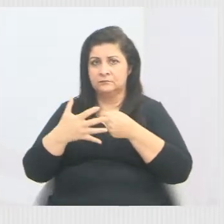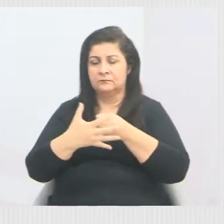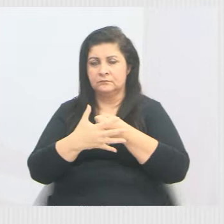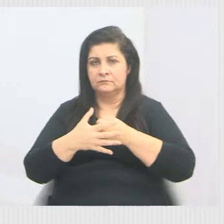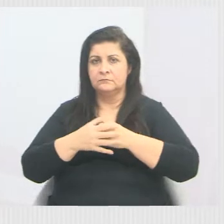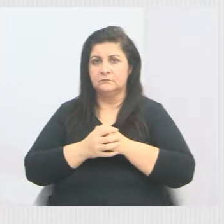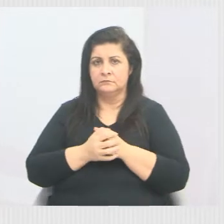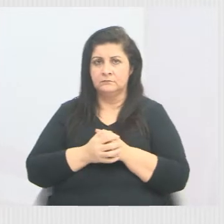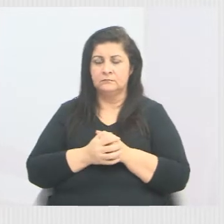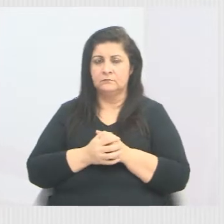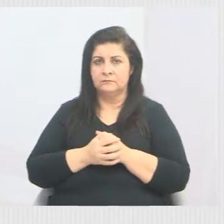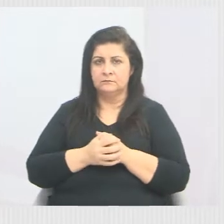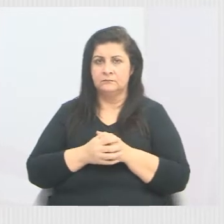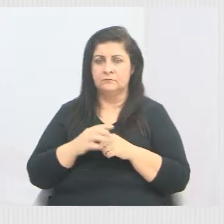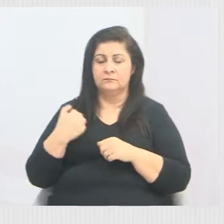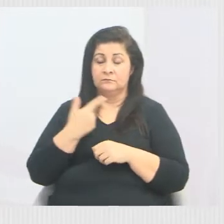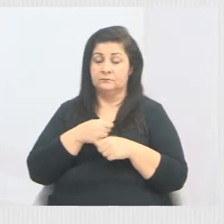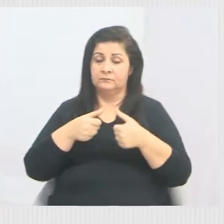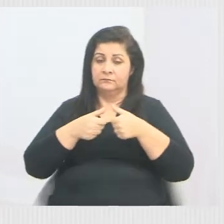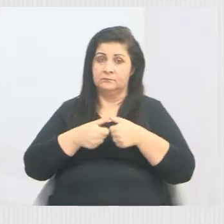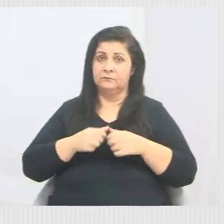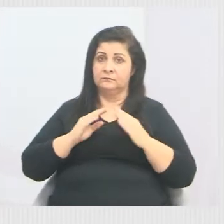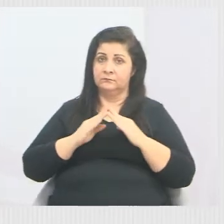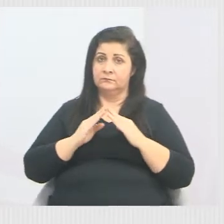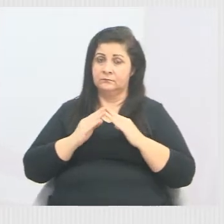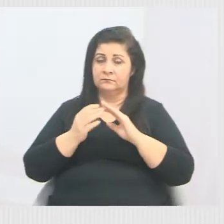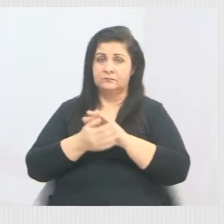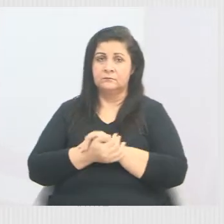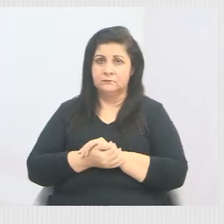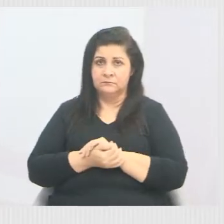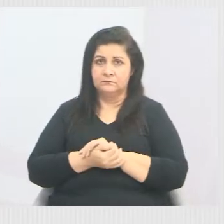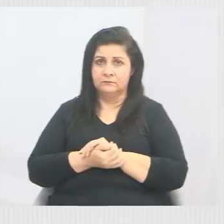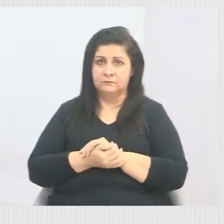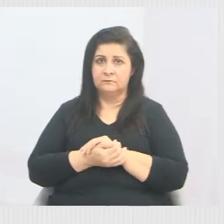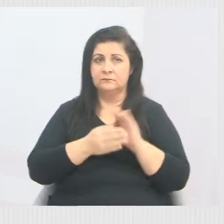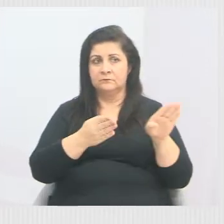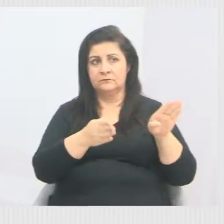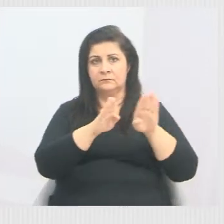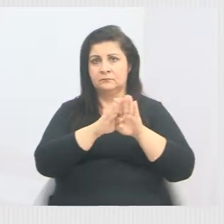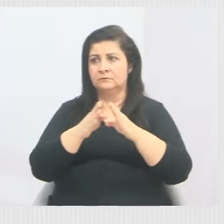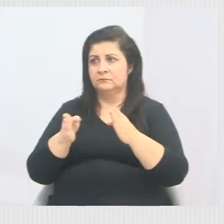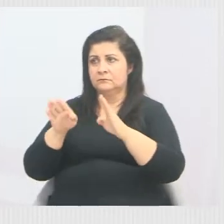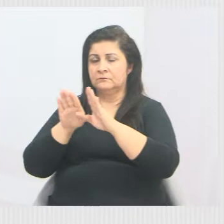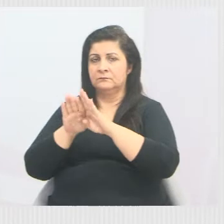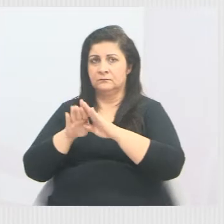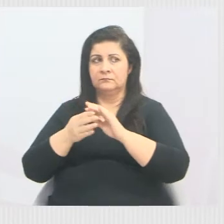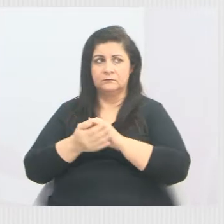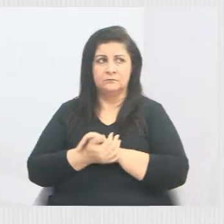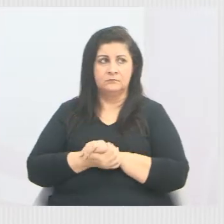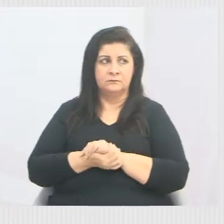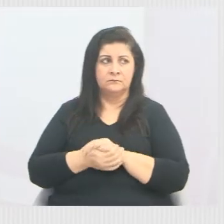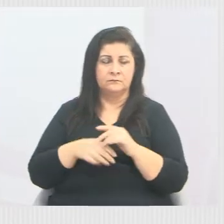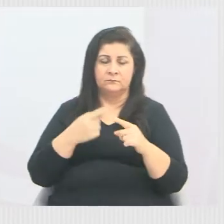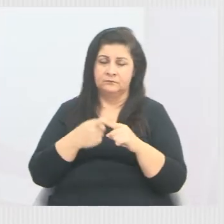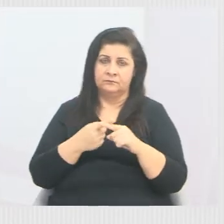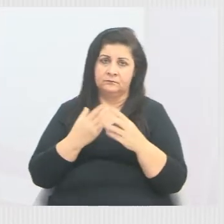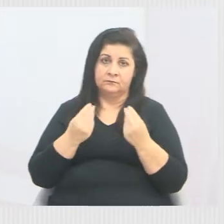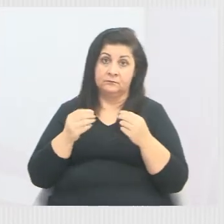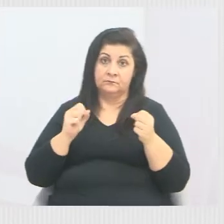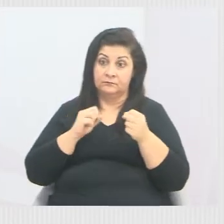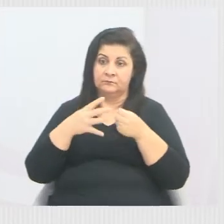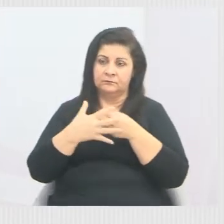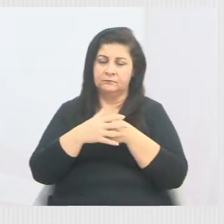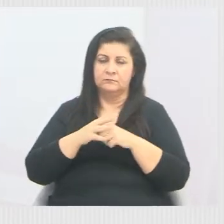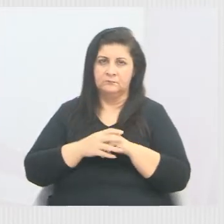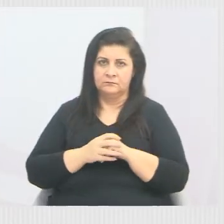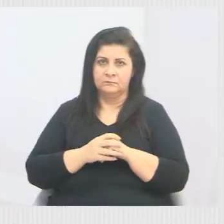situação, temos que ficar em casa, temos que manter os postos fechados devido à necessidade do grande volume da doença, né? Então,